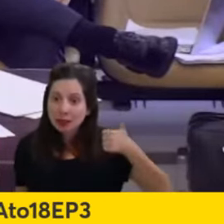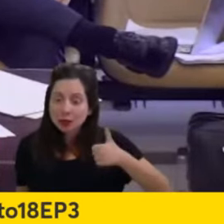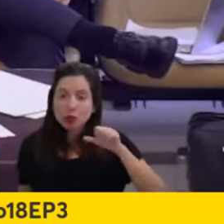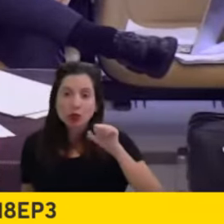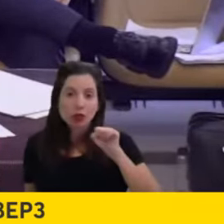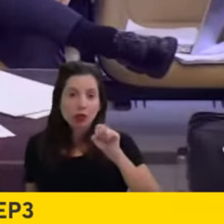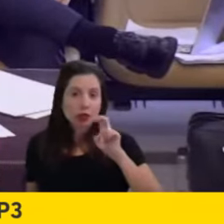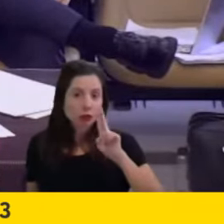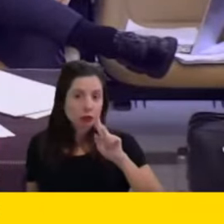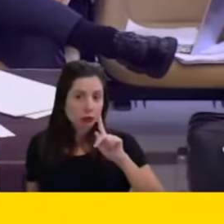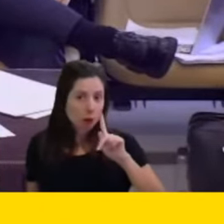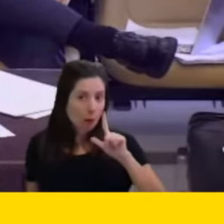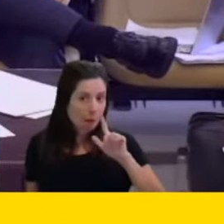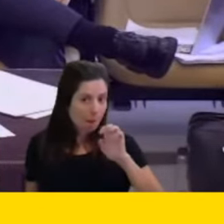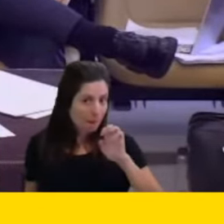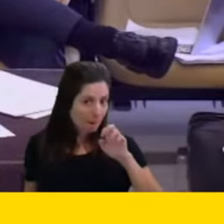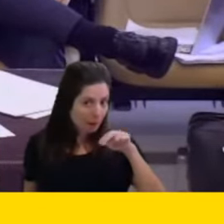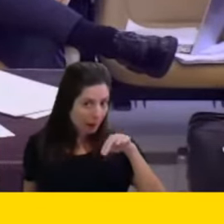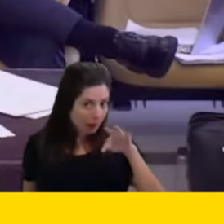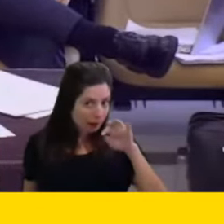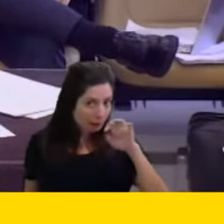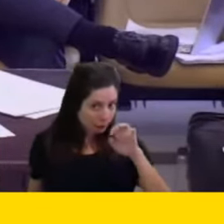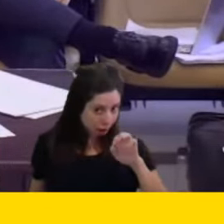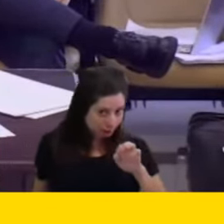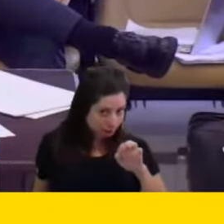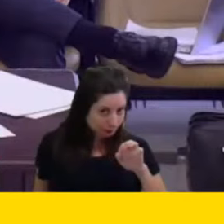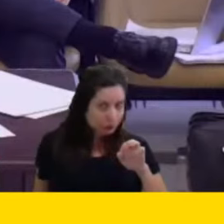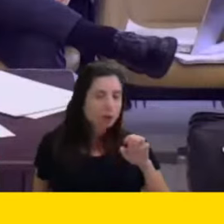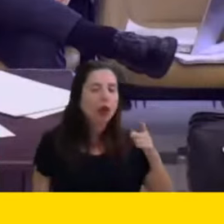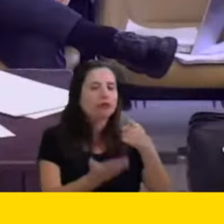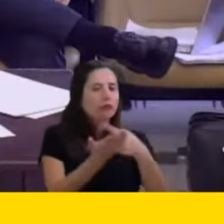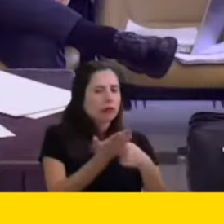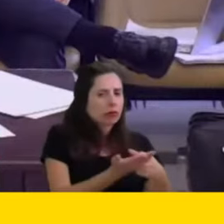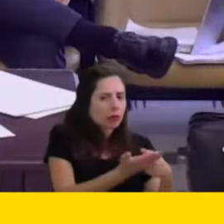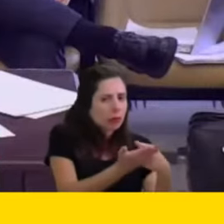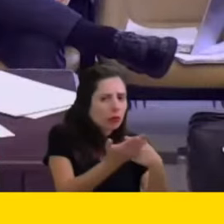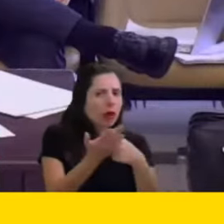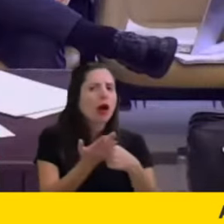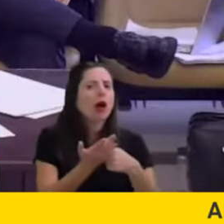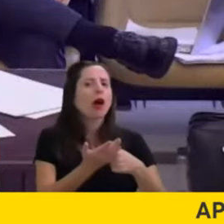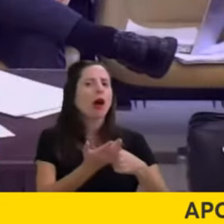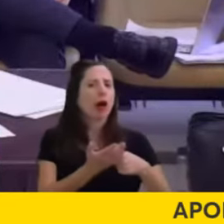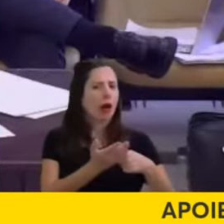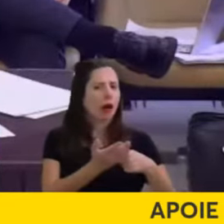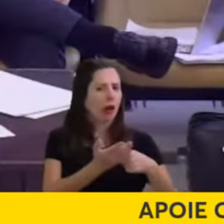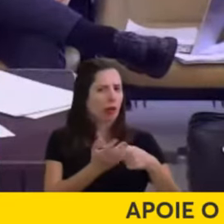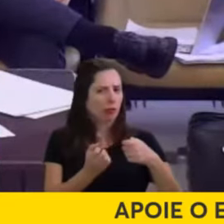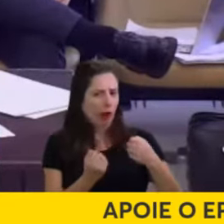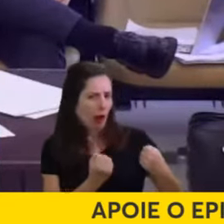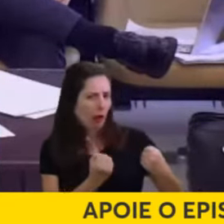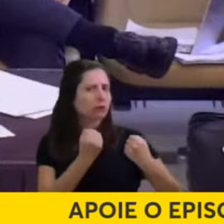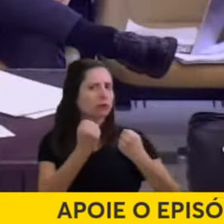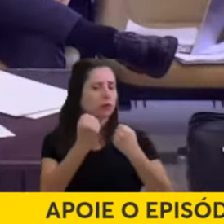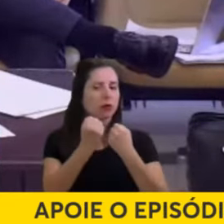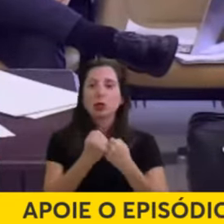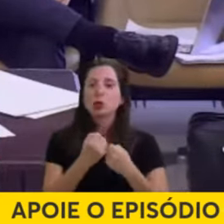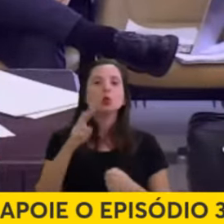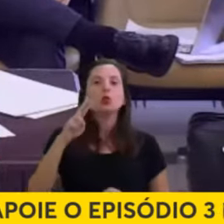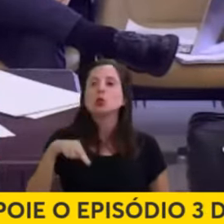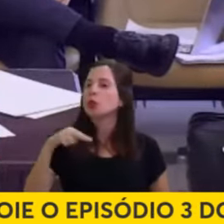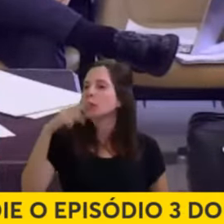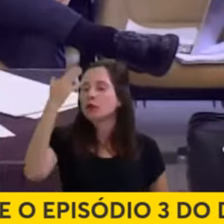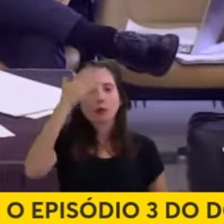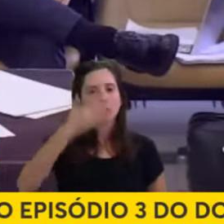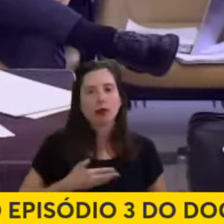R Milhão deais para fazer uma Assessoria suposta de pré-campanha ou pro partido nunca comprovado Me desculpe dizer não há